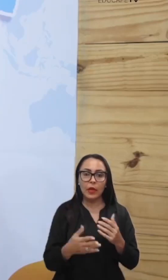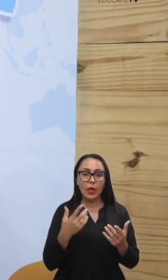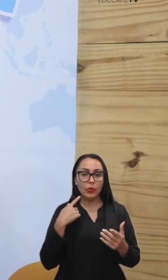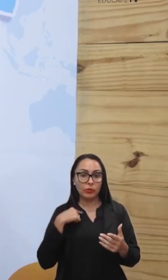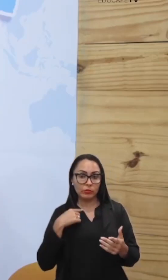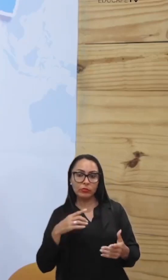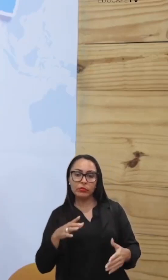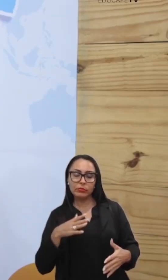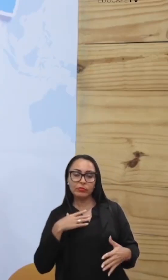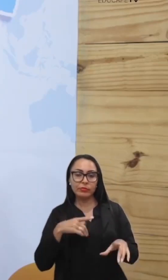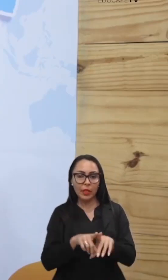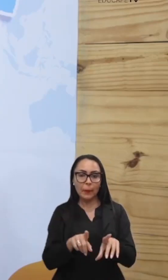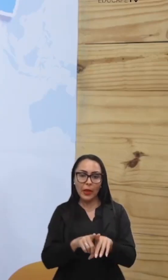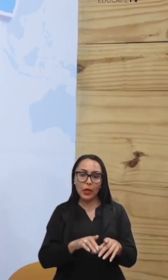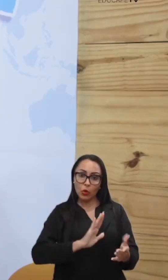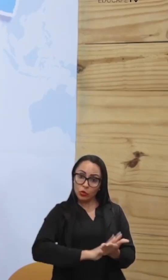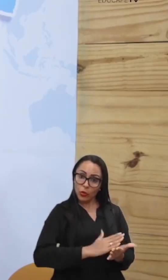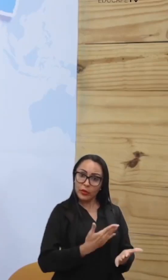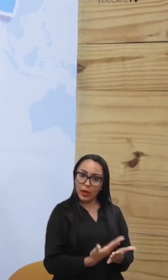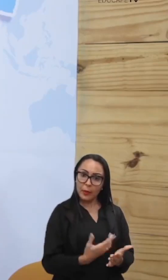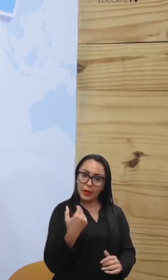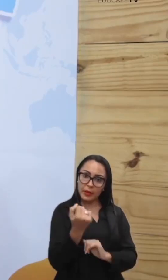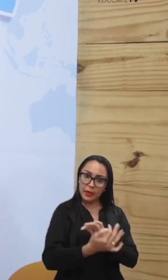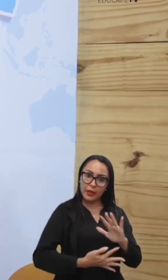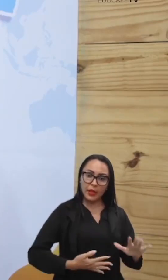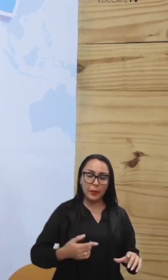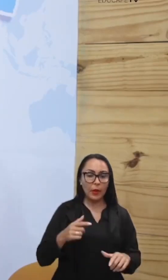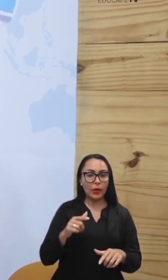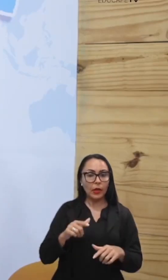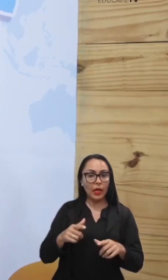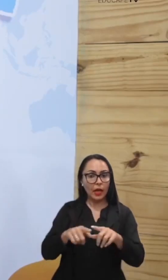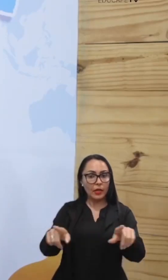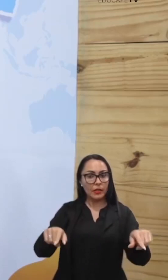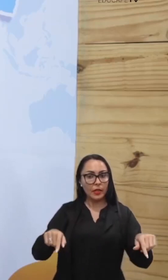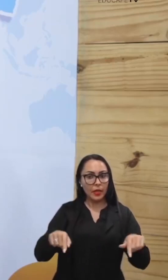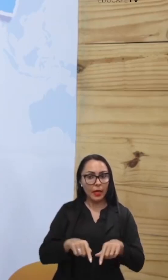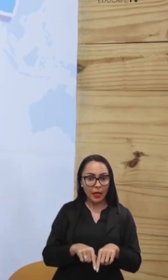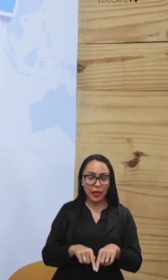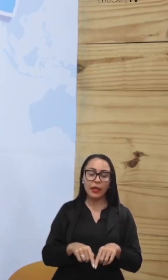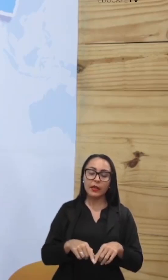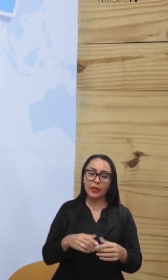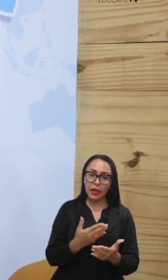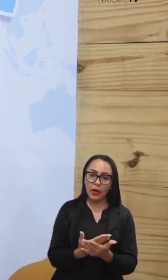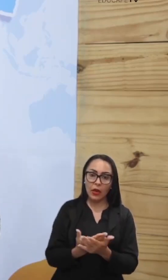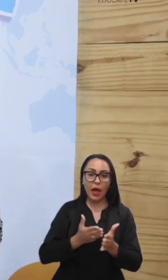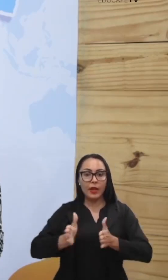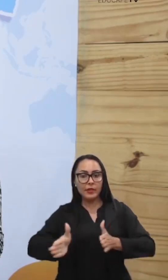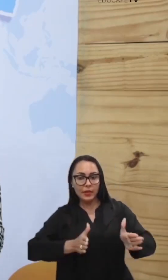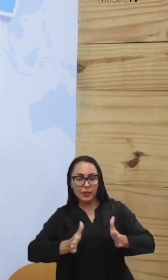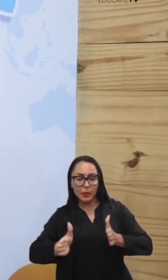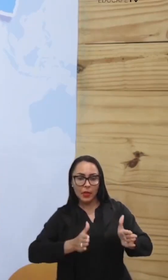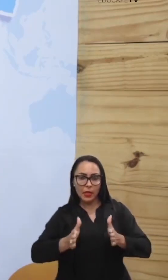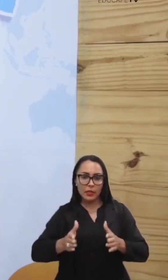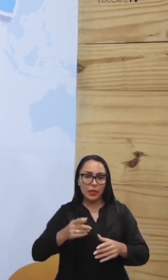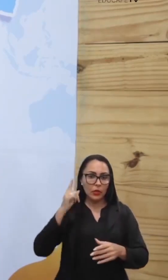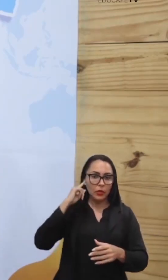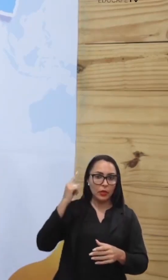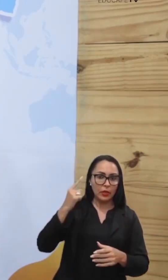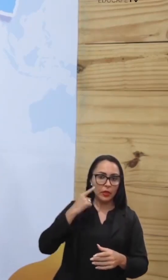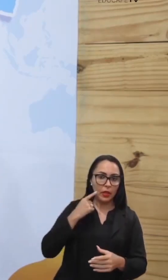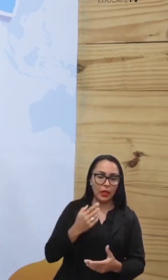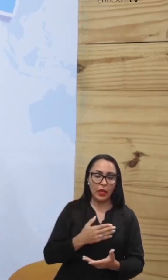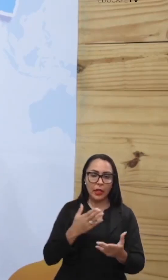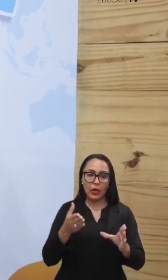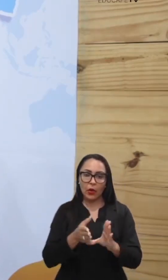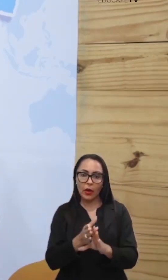de Libras, eu também trabalho em sala de aula, prestando acessibilidade de comunicação para o surdo, entre o surdo e os ouvintes, tá